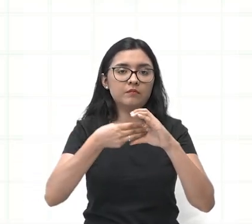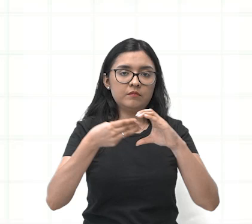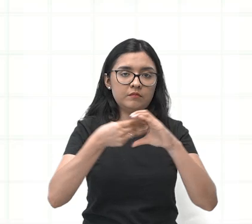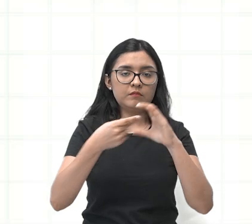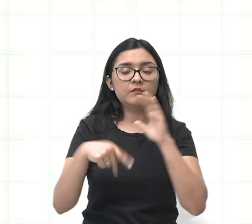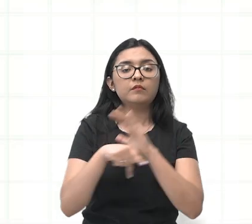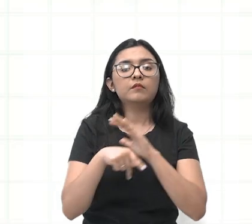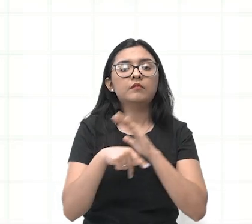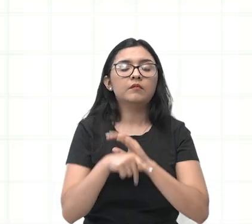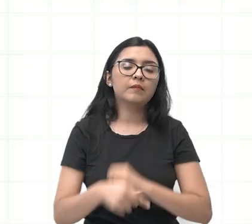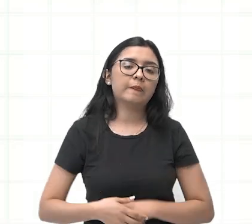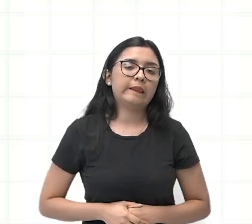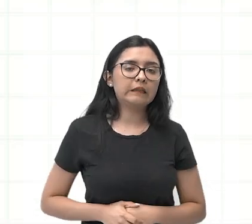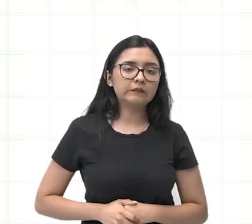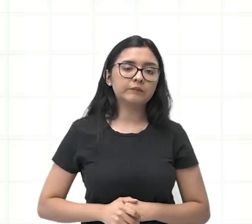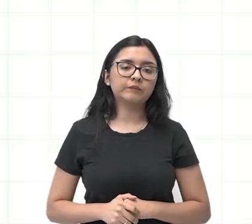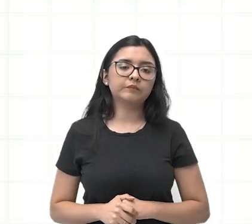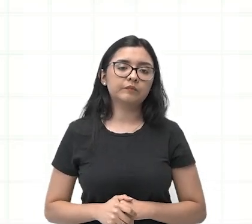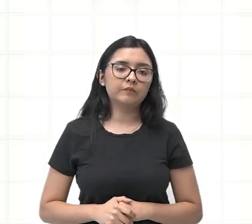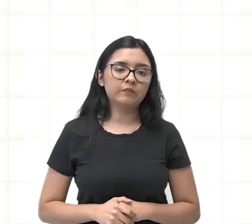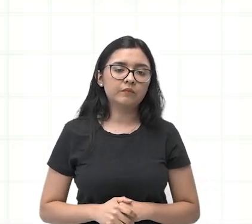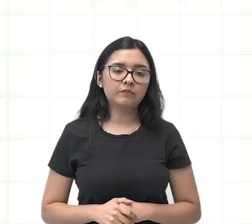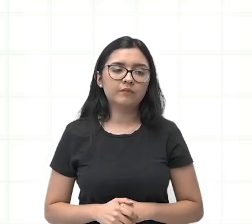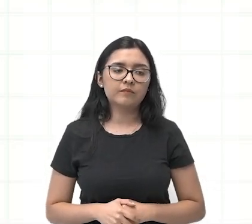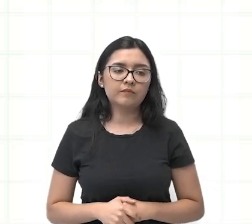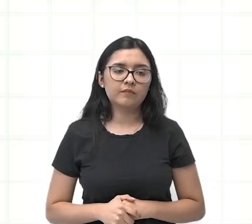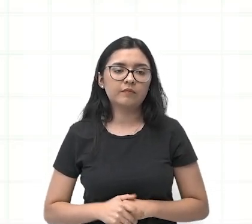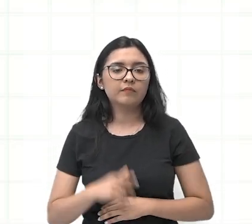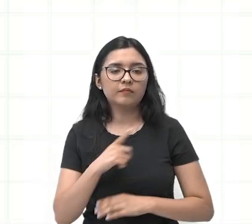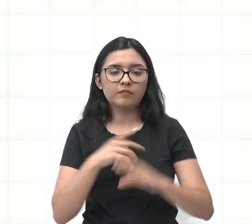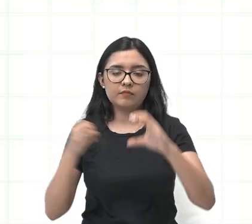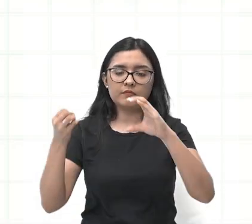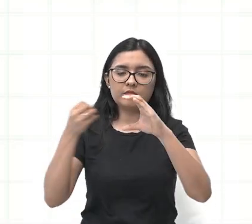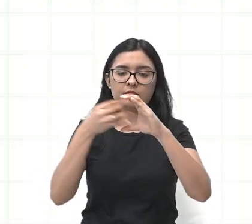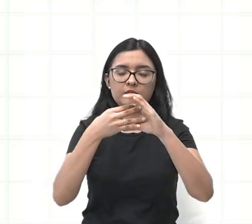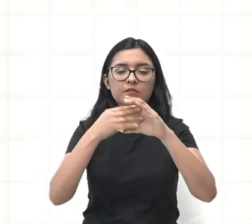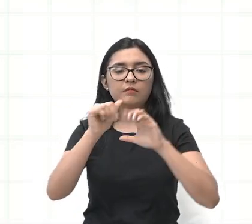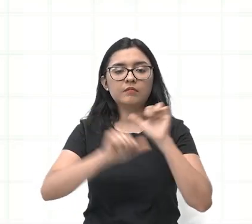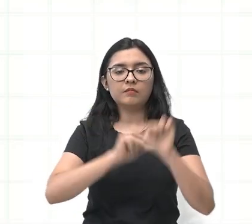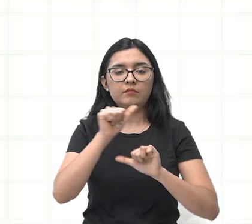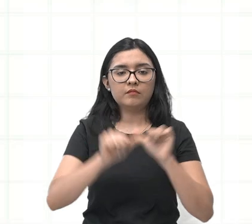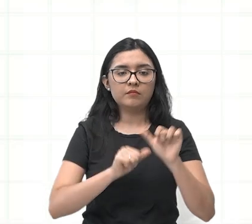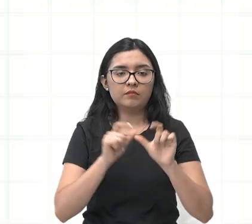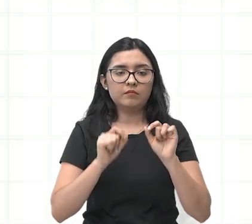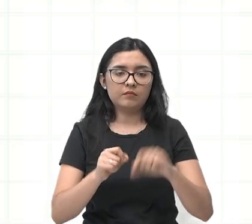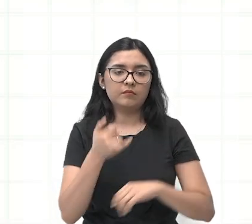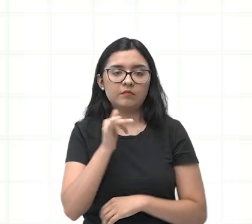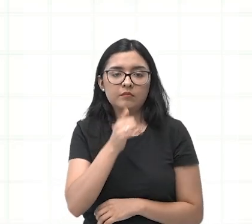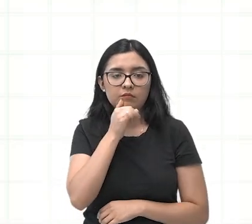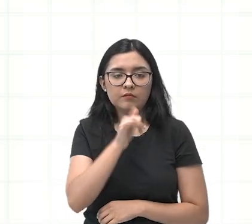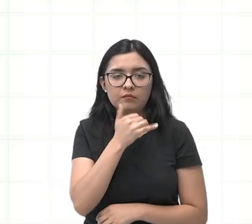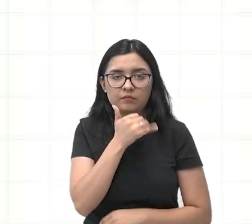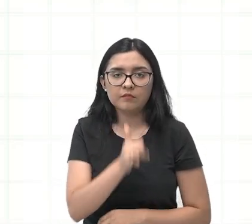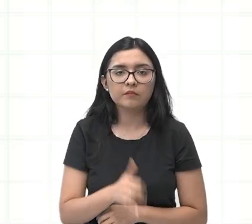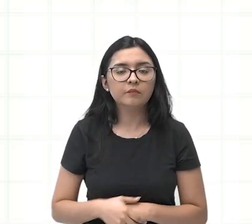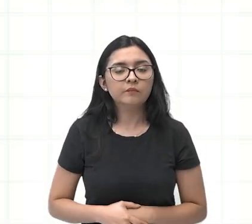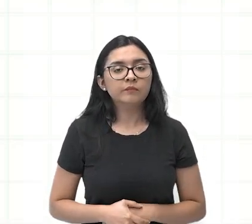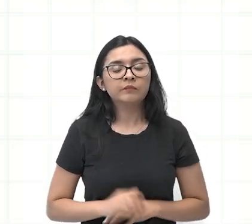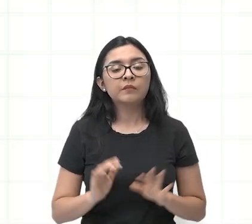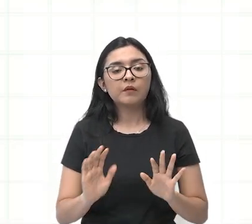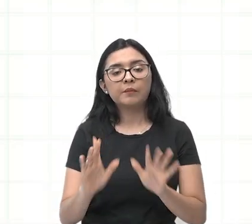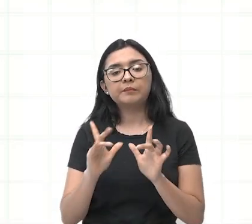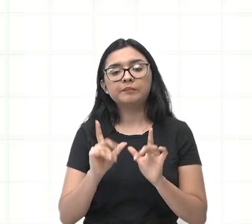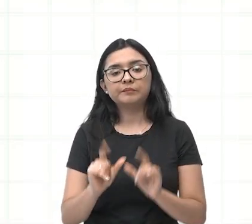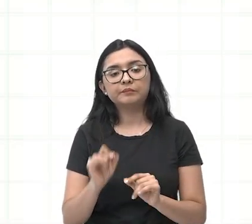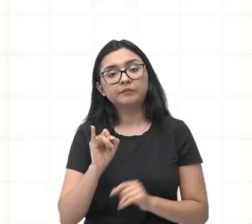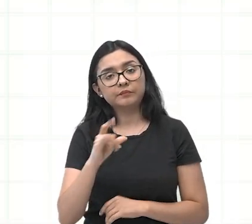células especiais que vão receber a luz e transformar ela em impulsos elétricos, tá?